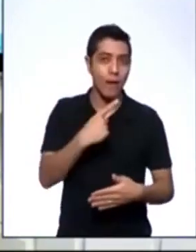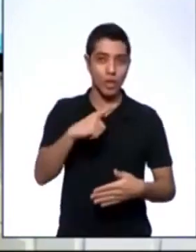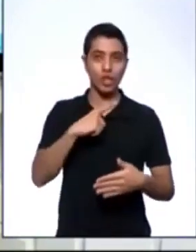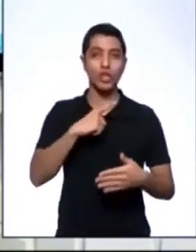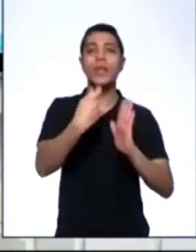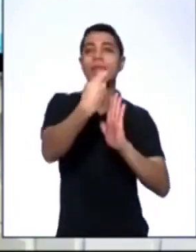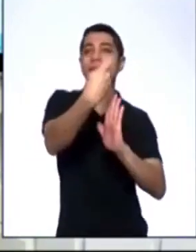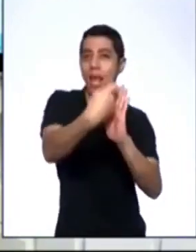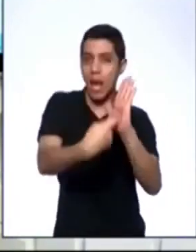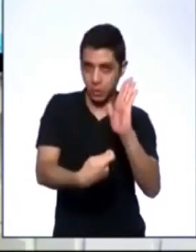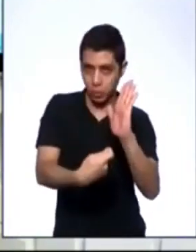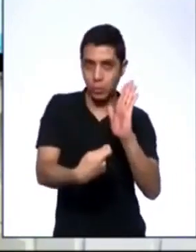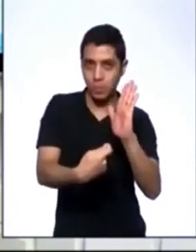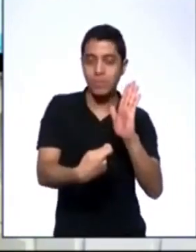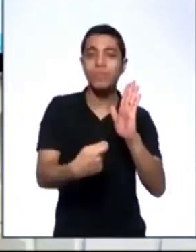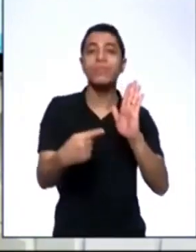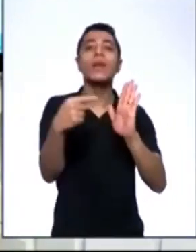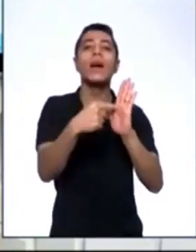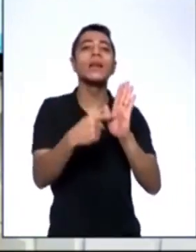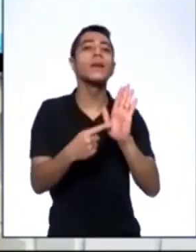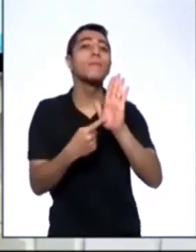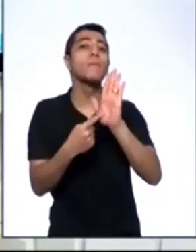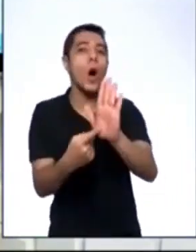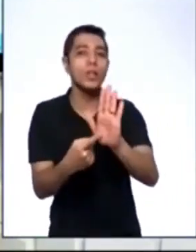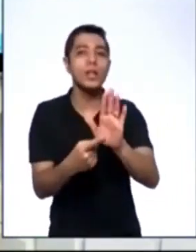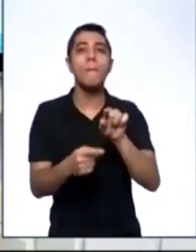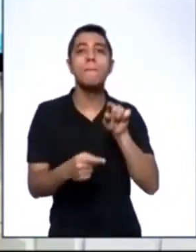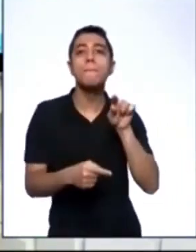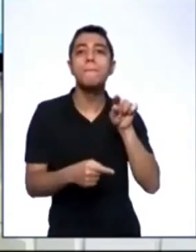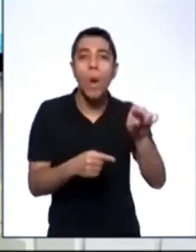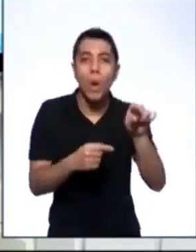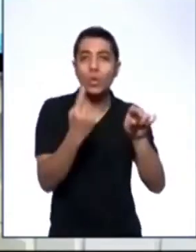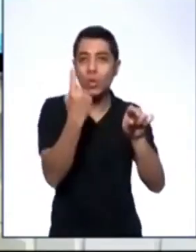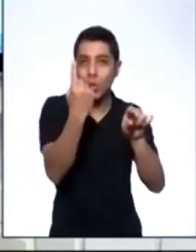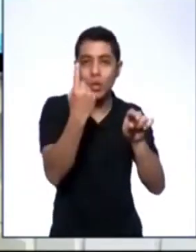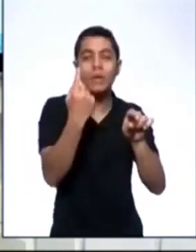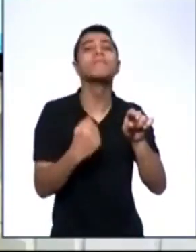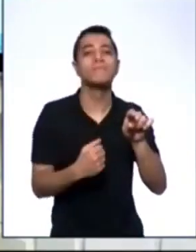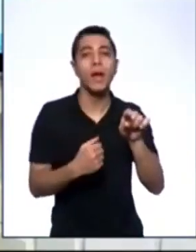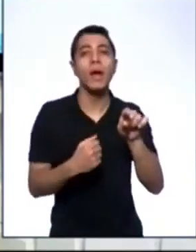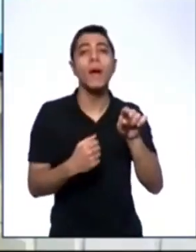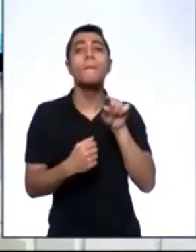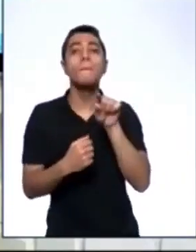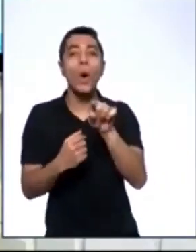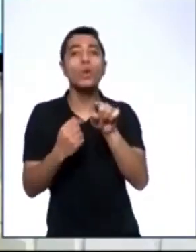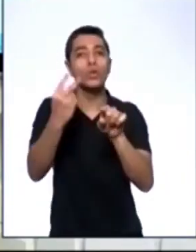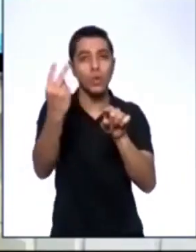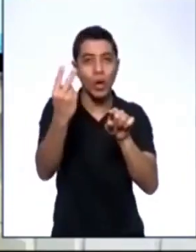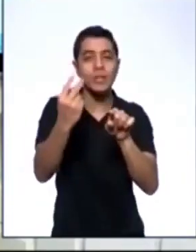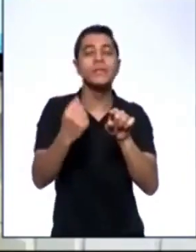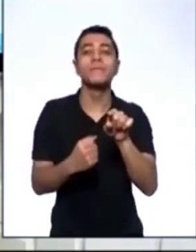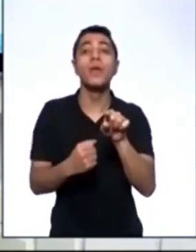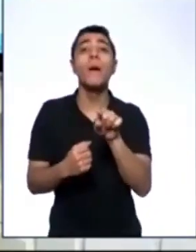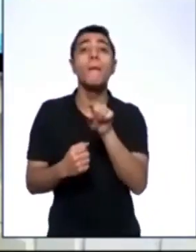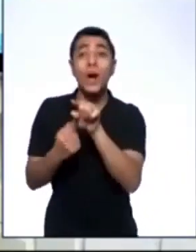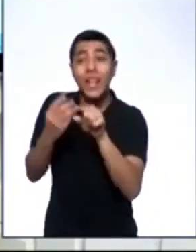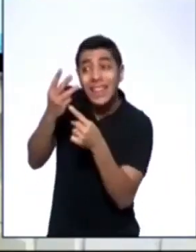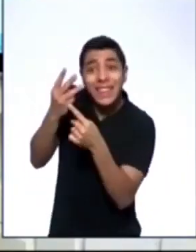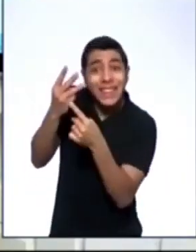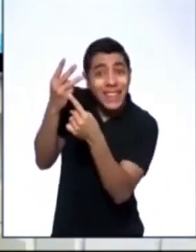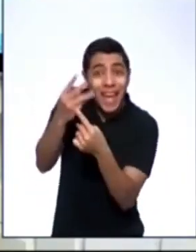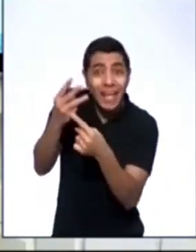e Questiona um terceiro. Como é que é fala de novo o enunciado traz um texto